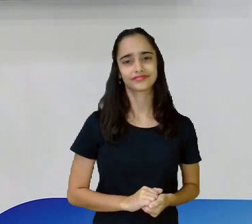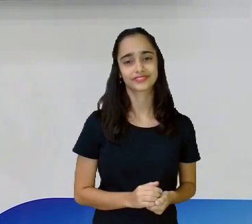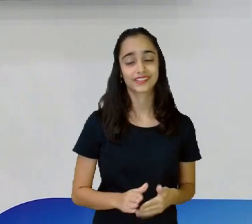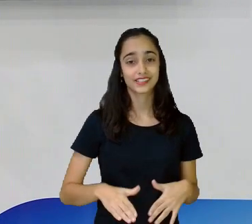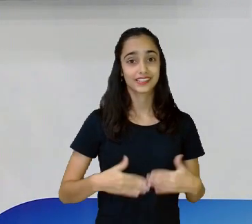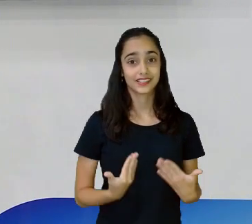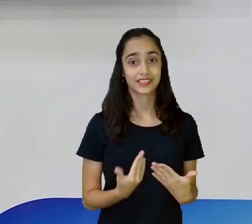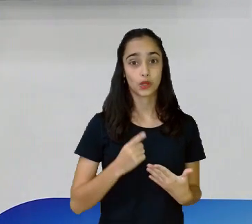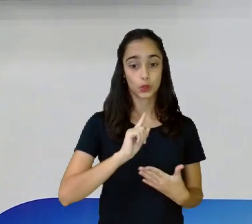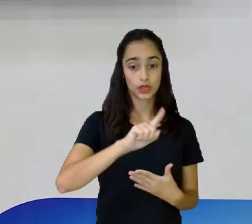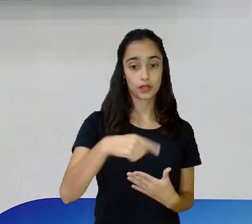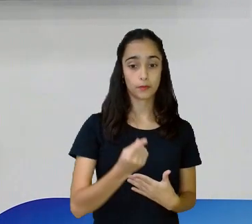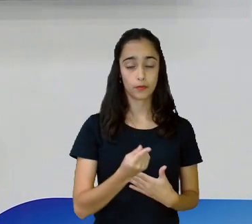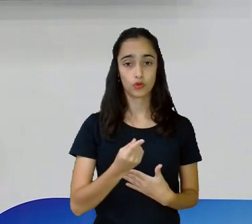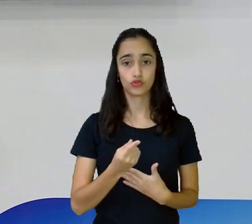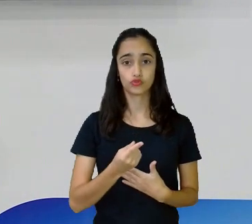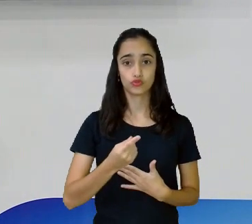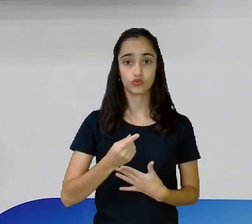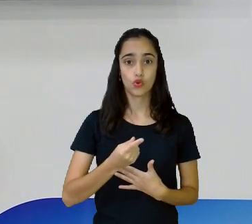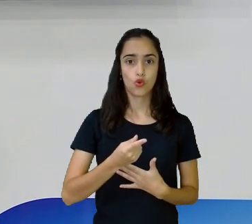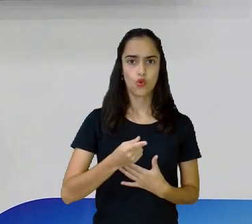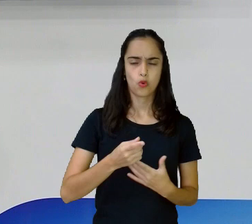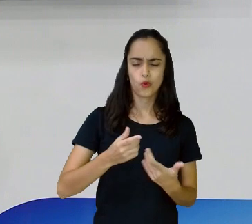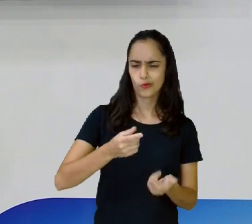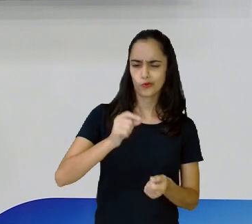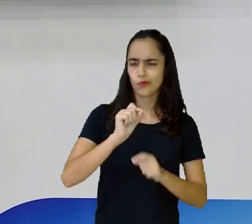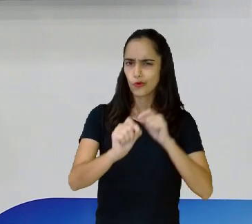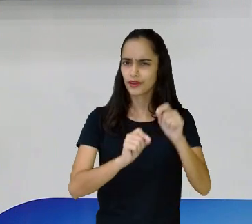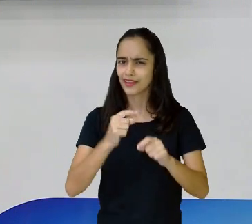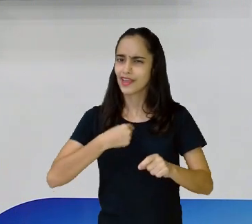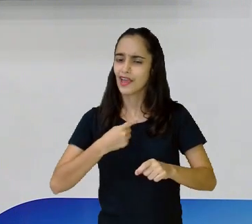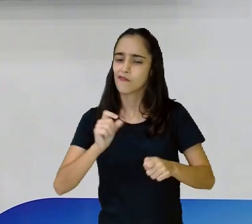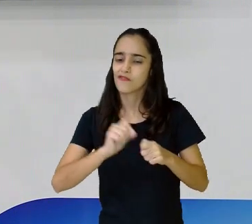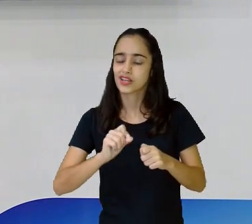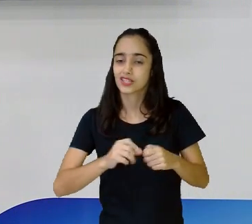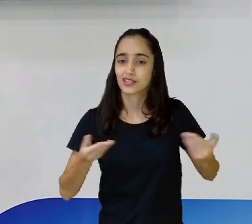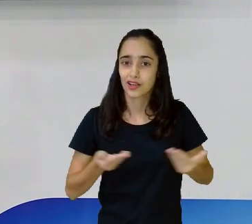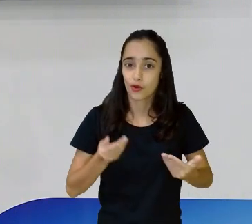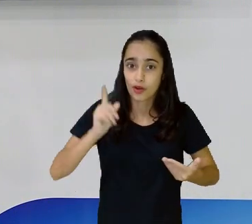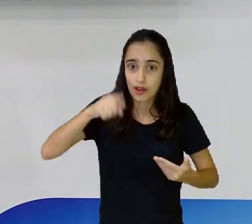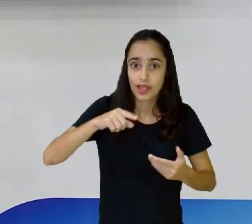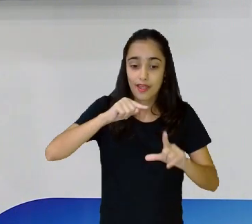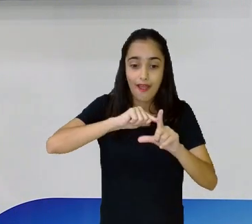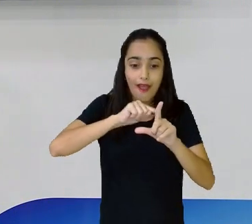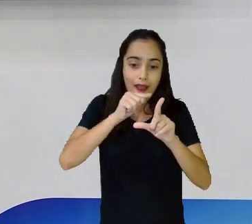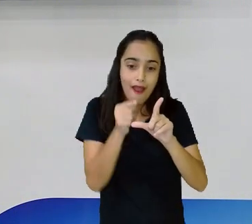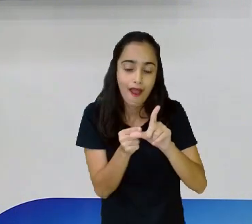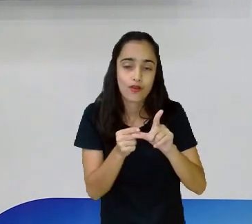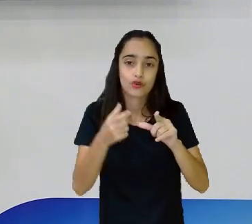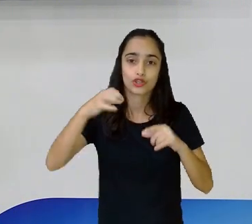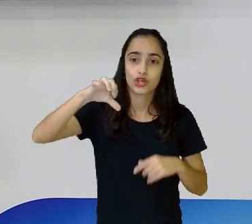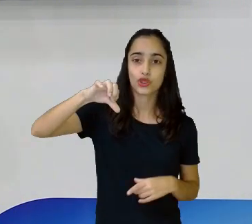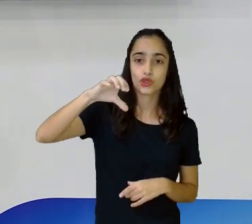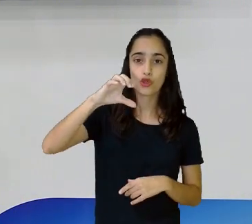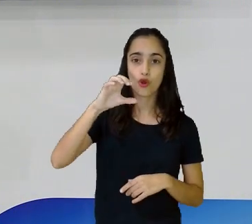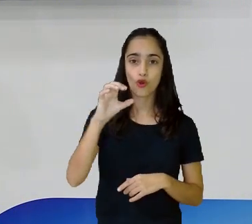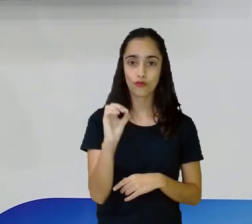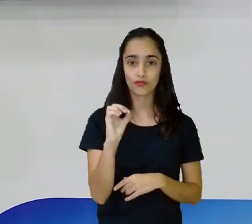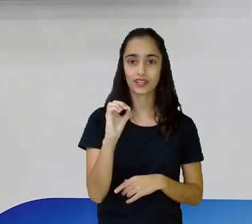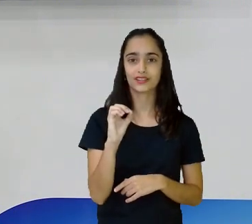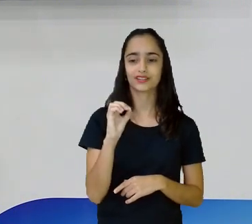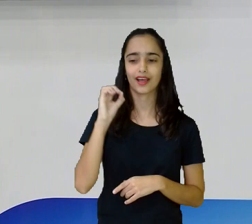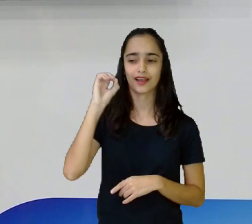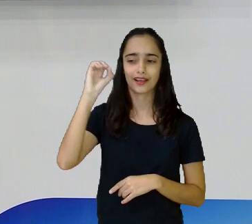Consequentemente, essa posição que eu estou fazendo para você se chama um ângulo de 90 graus. É um